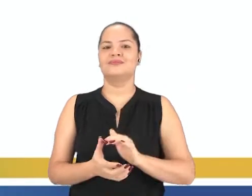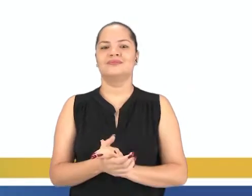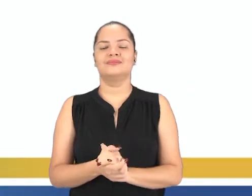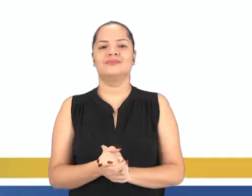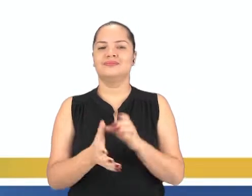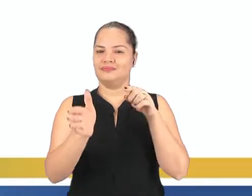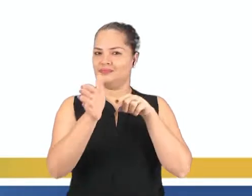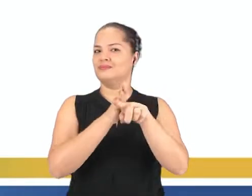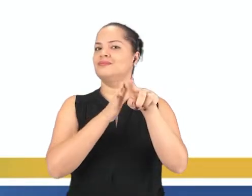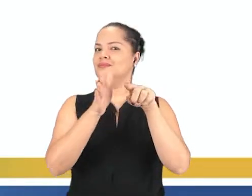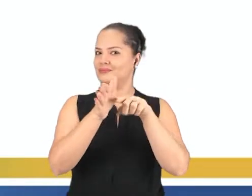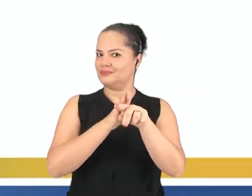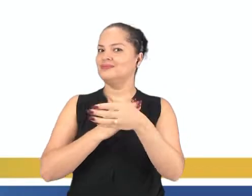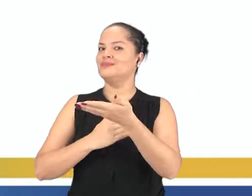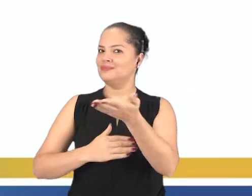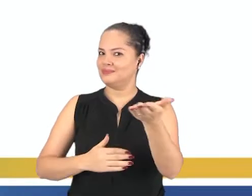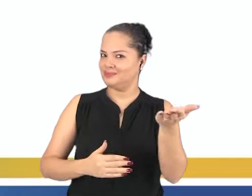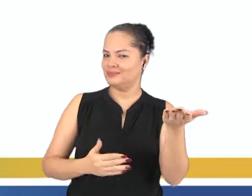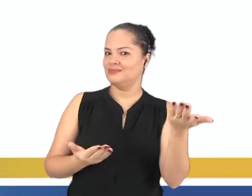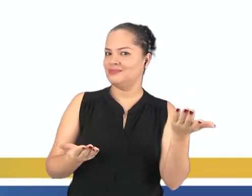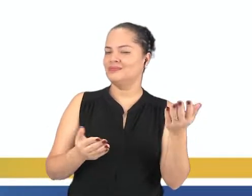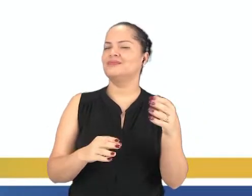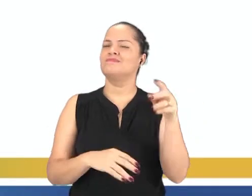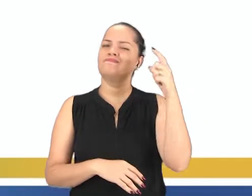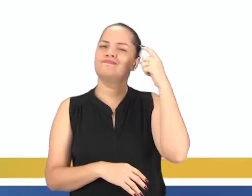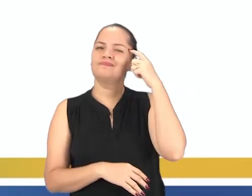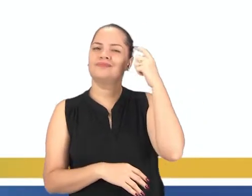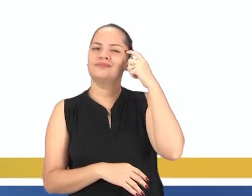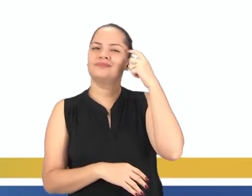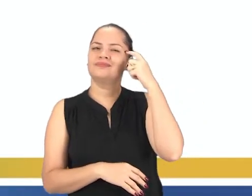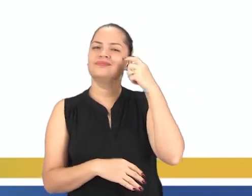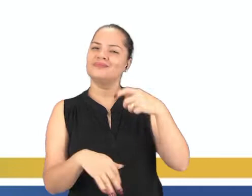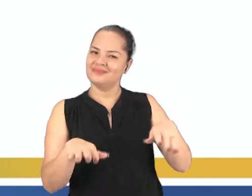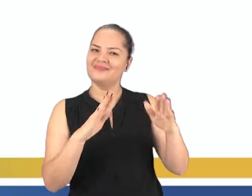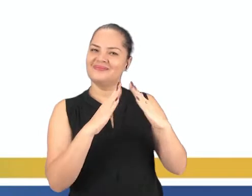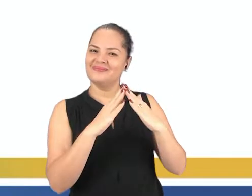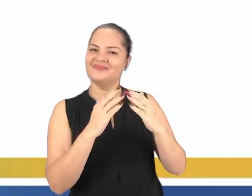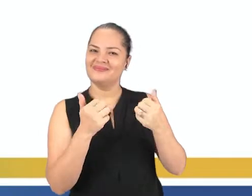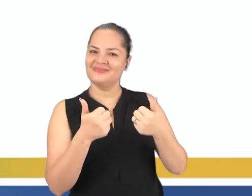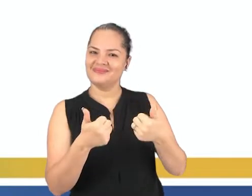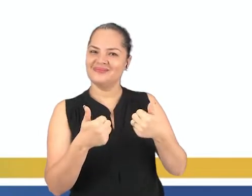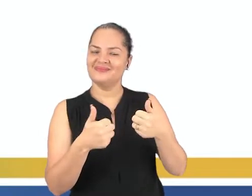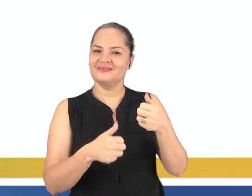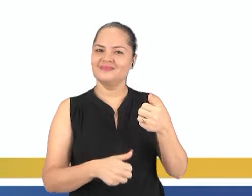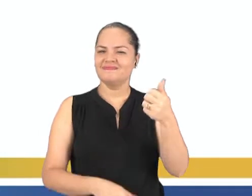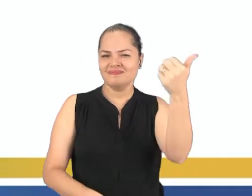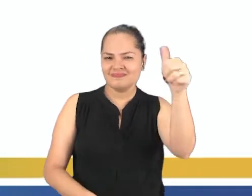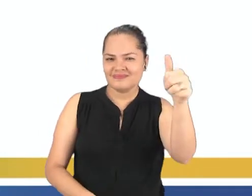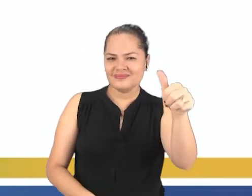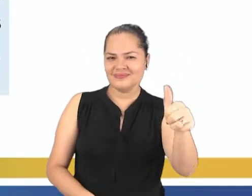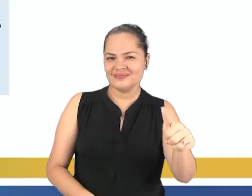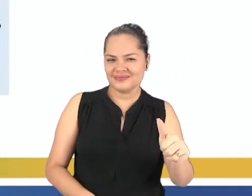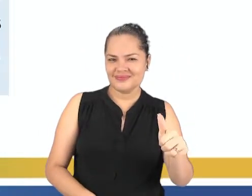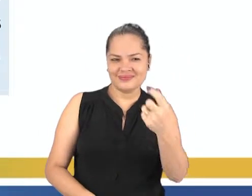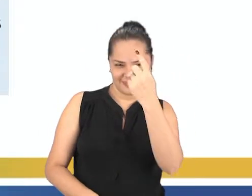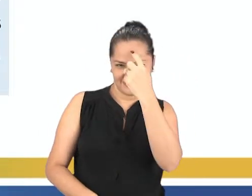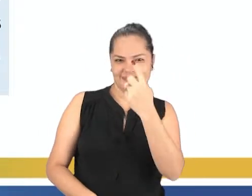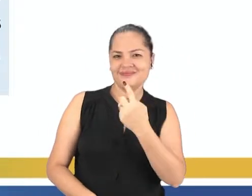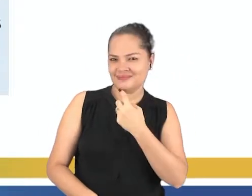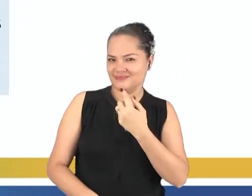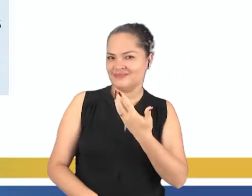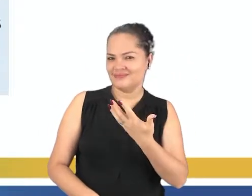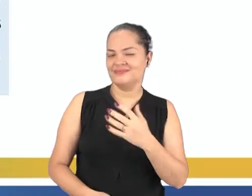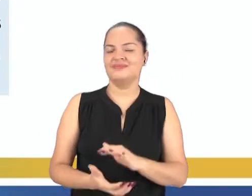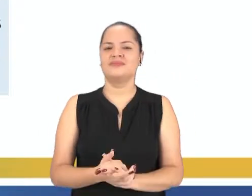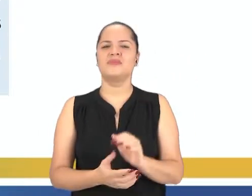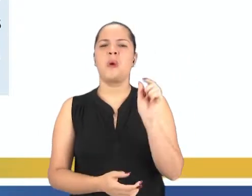vou fazer perguntas para vocês refletirem em casa. Observaram, analisaram? Agora vamos lá.